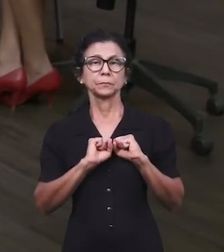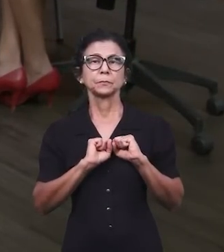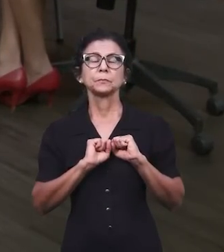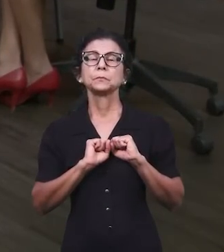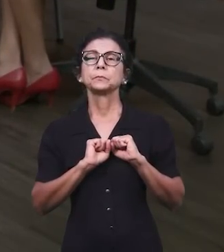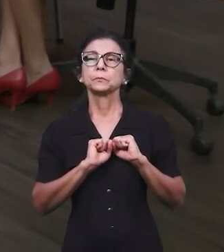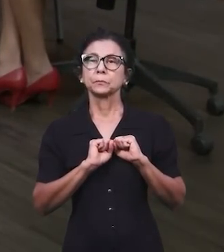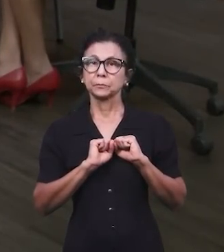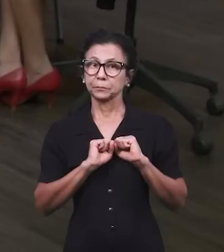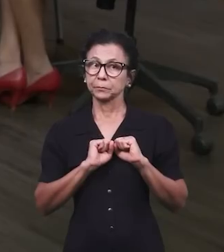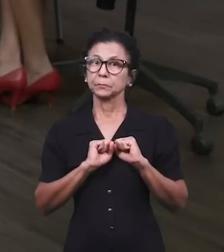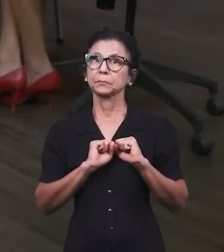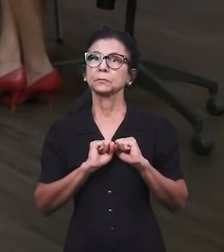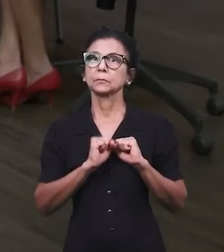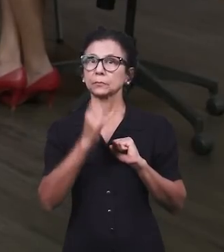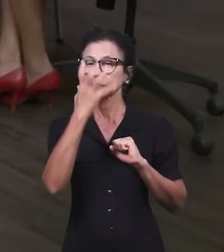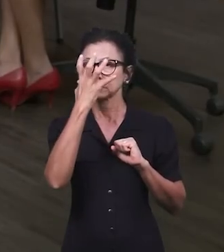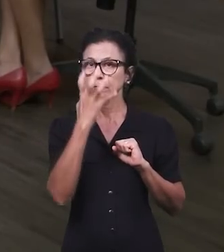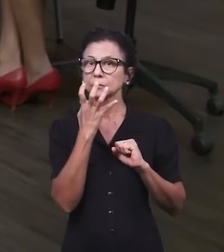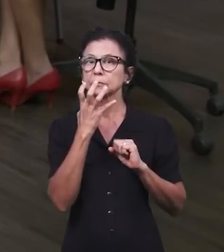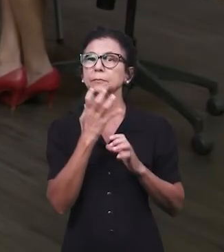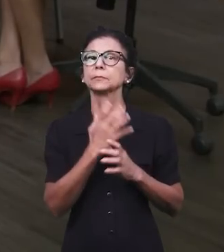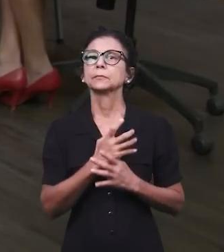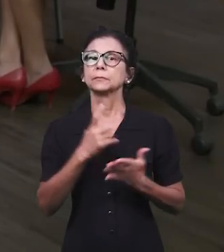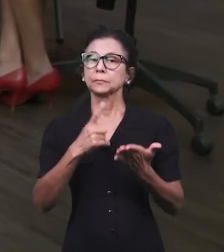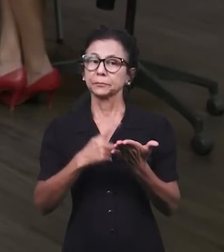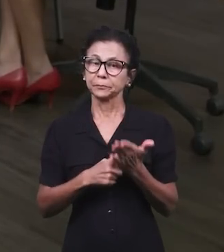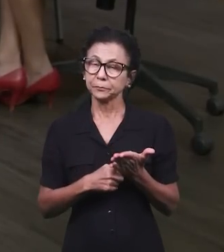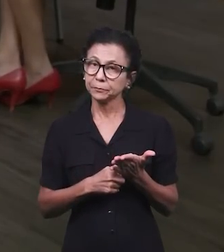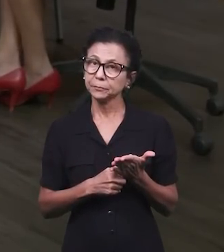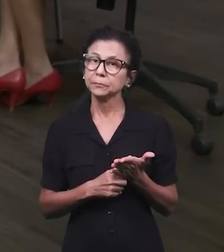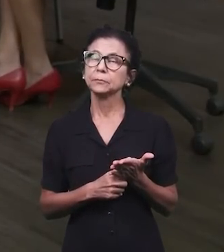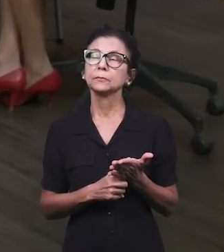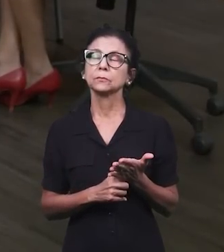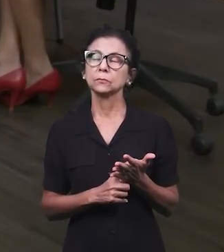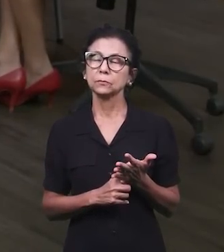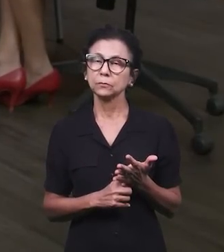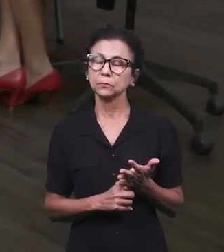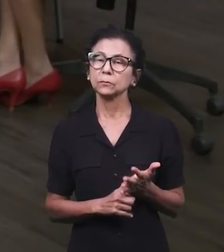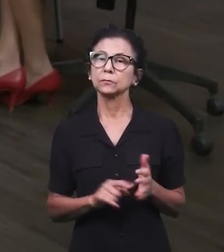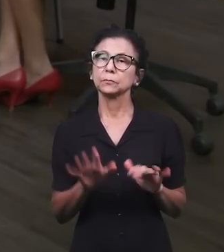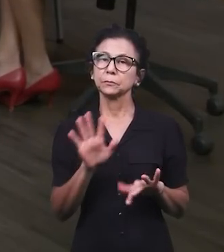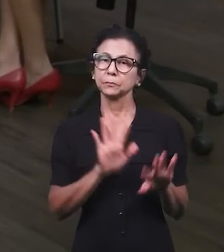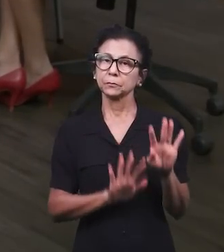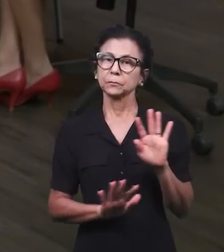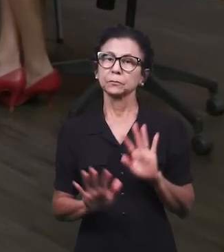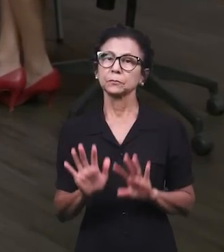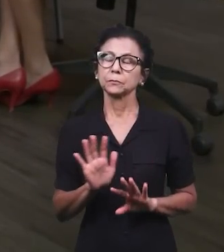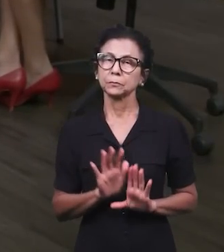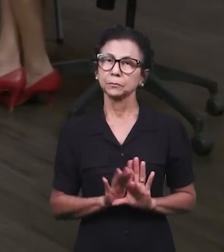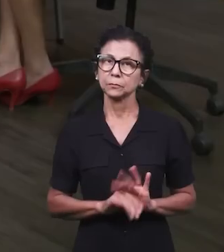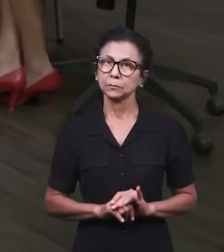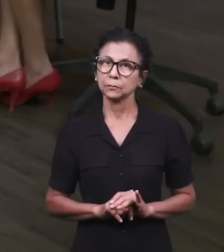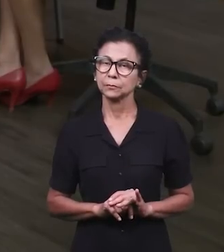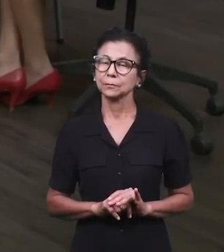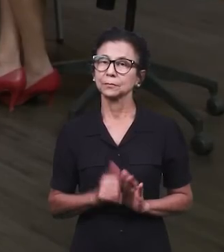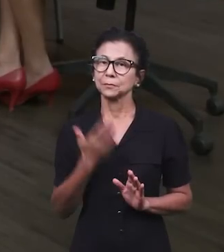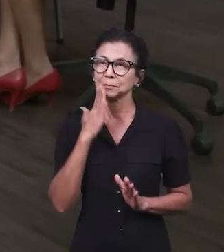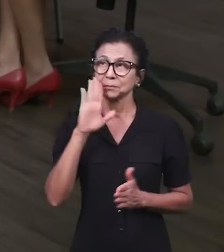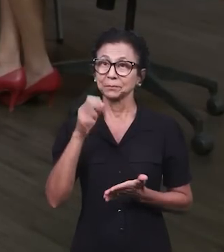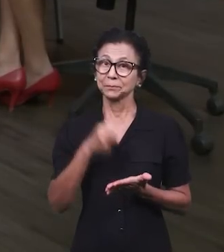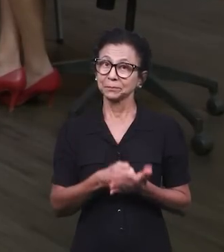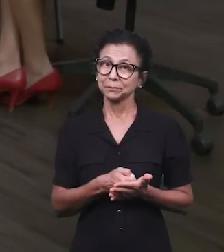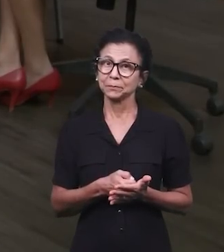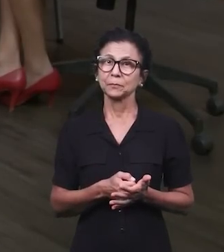responsabilidade do Senhor muito grande, né? É um compromisso... Muito grande, né? Não dá um passo maior que a perna, né? Desse